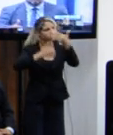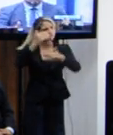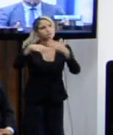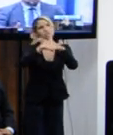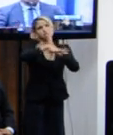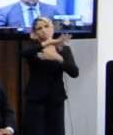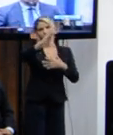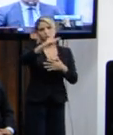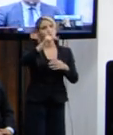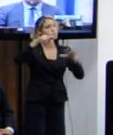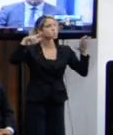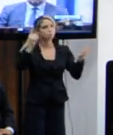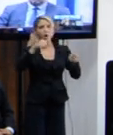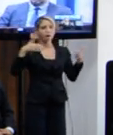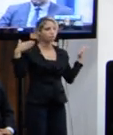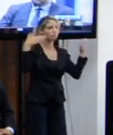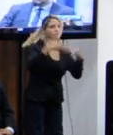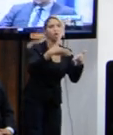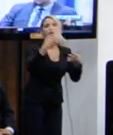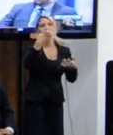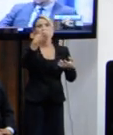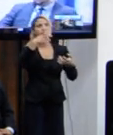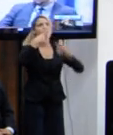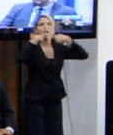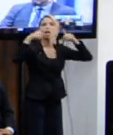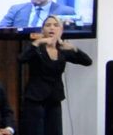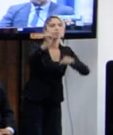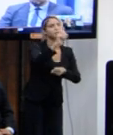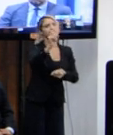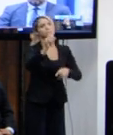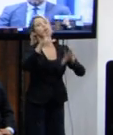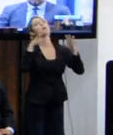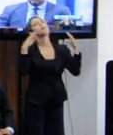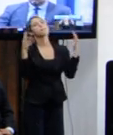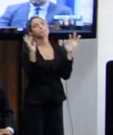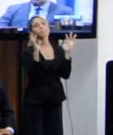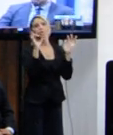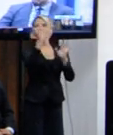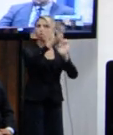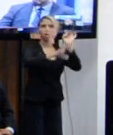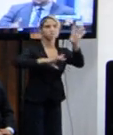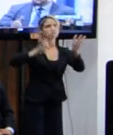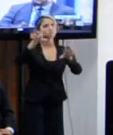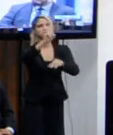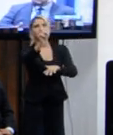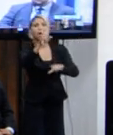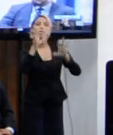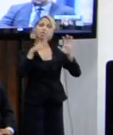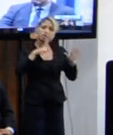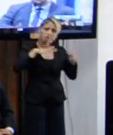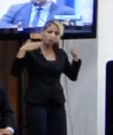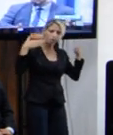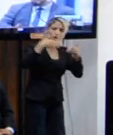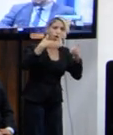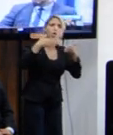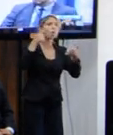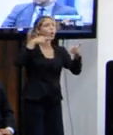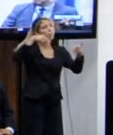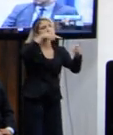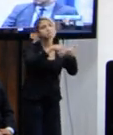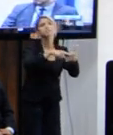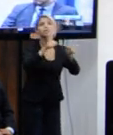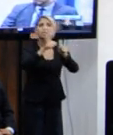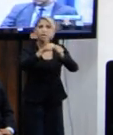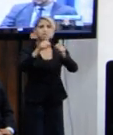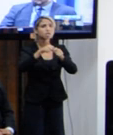com o objetivo de atingir pessoalmente ou de lucrar individualmente, mas sempre com o objetivo de fazer aquilo para que a população